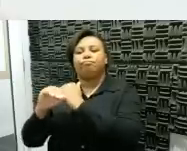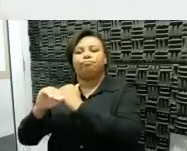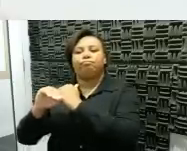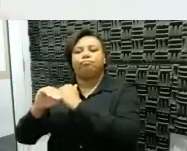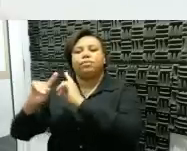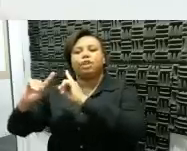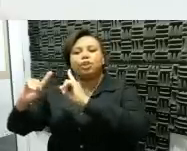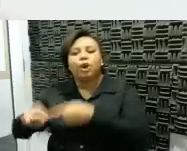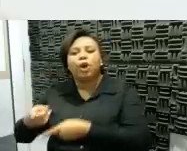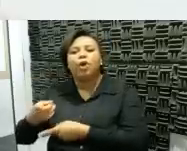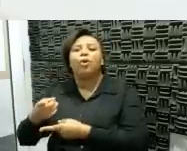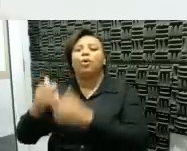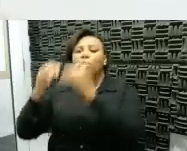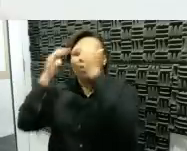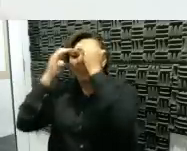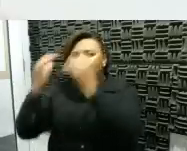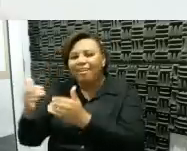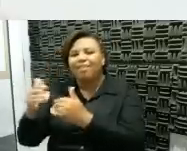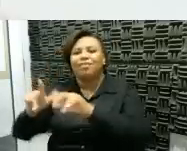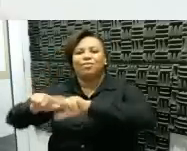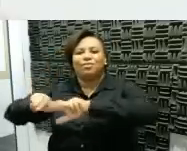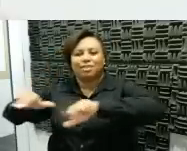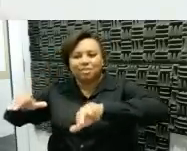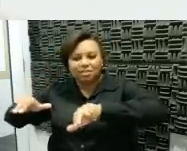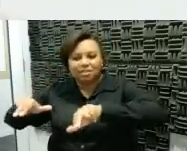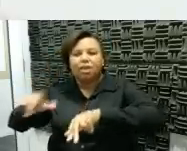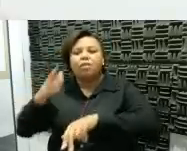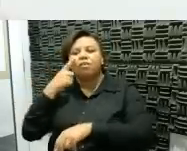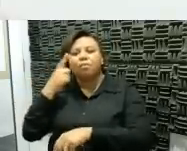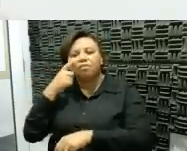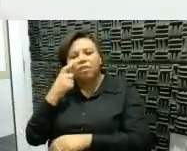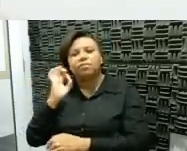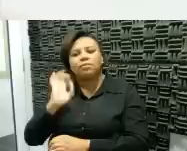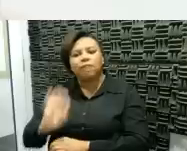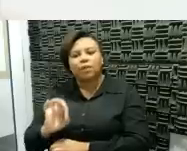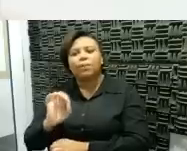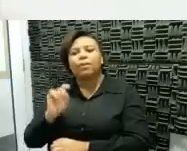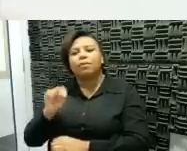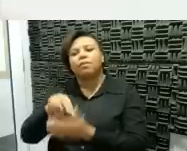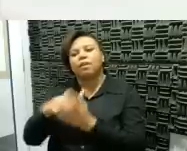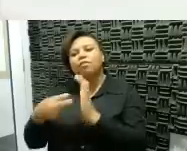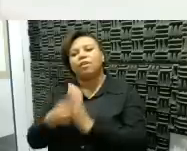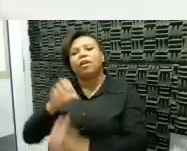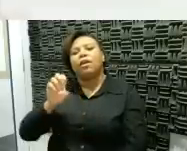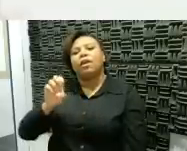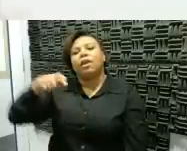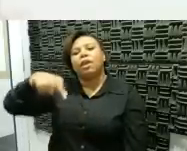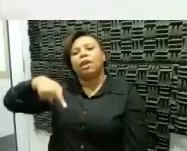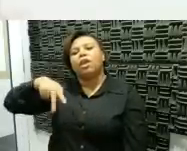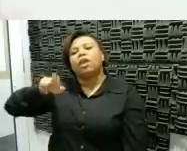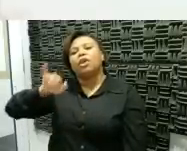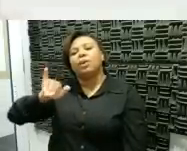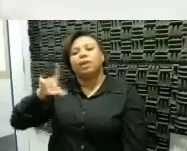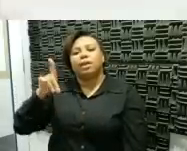às diferenças né então vamos ver direitinho o que que é isso né que a gente fala que se chama Equidade né ou seja